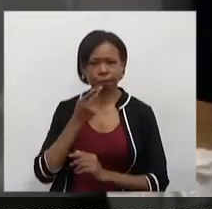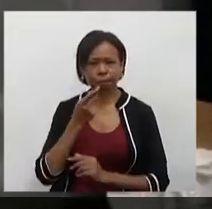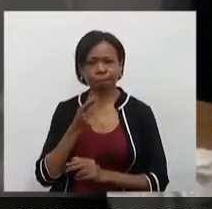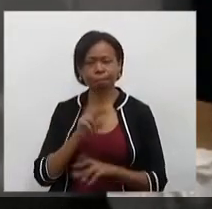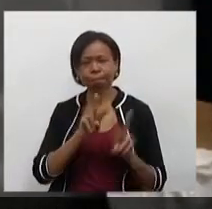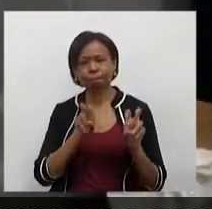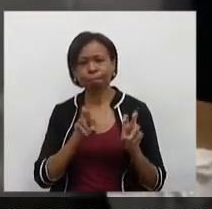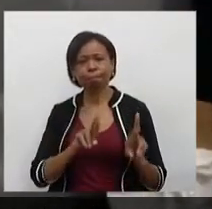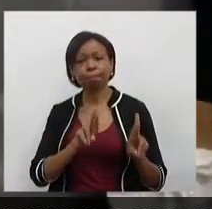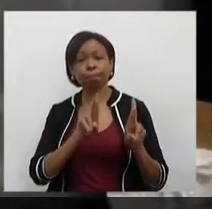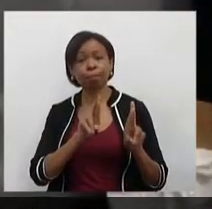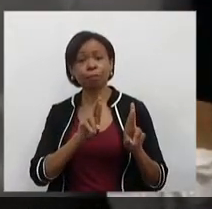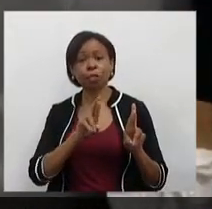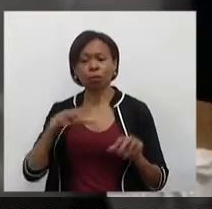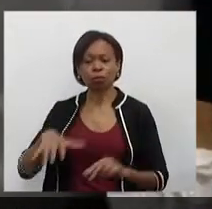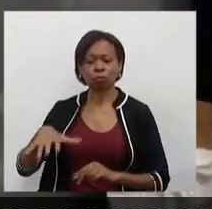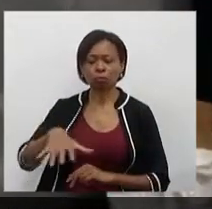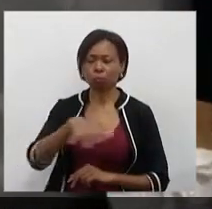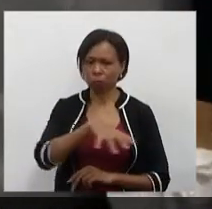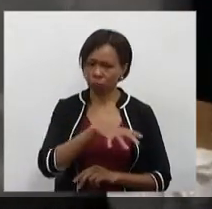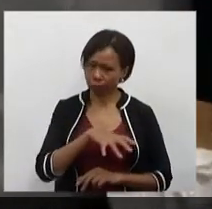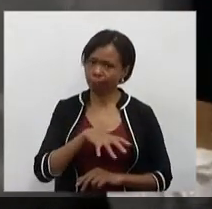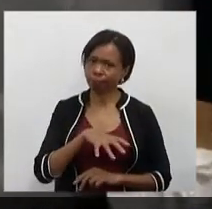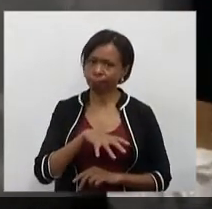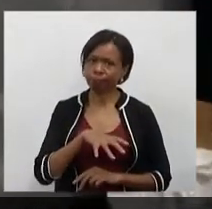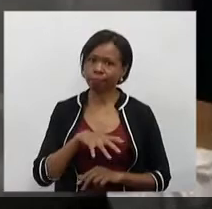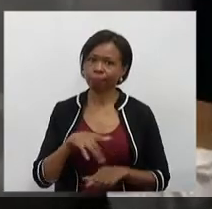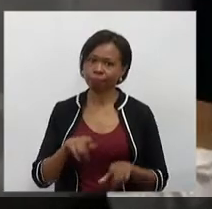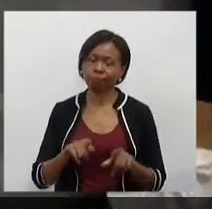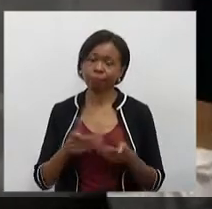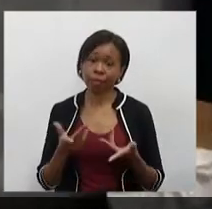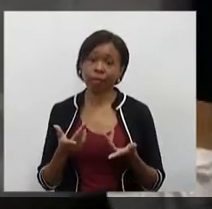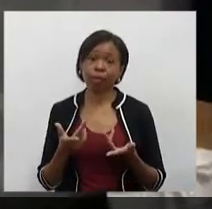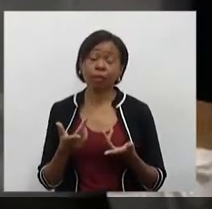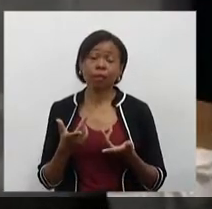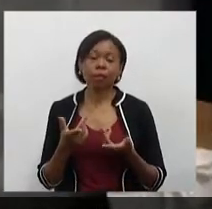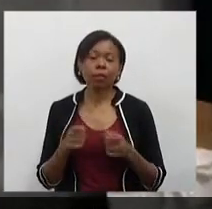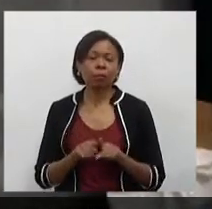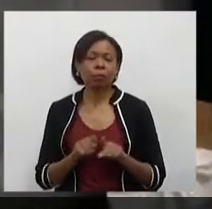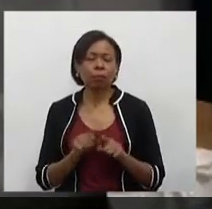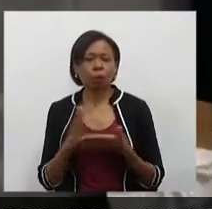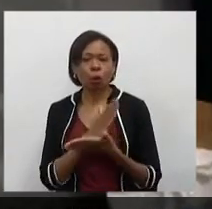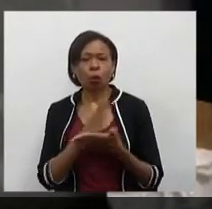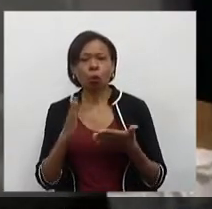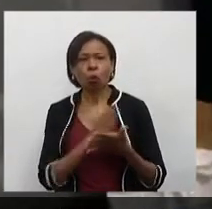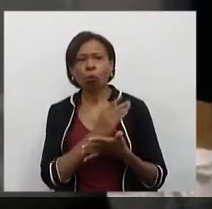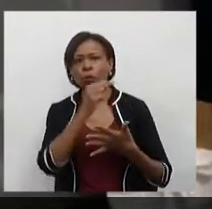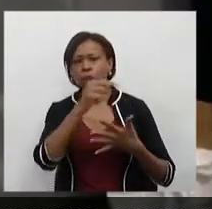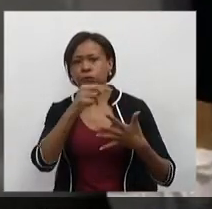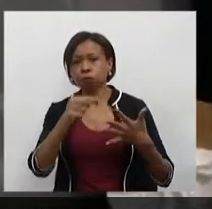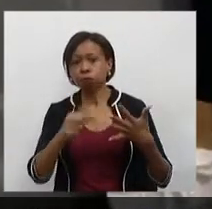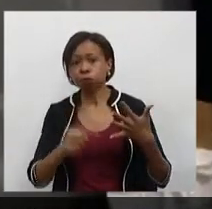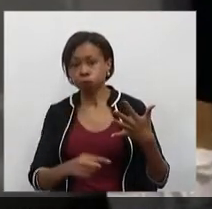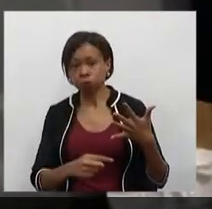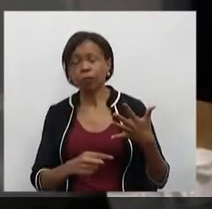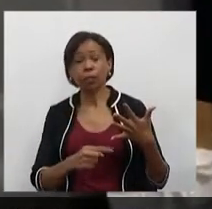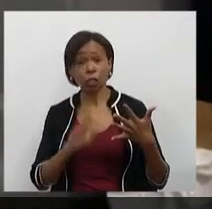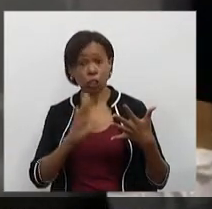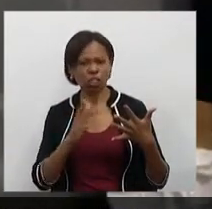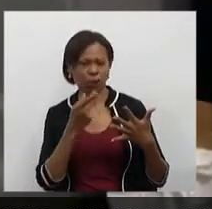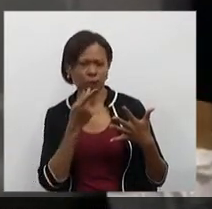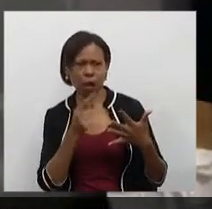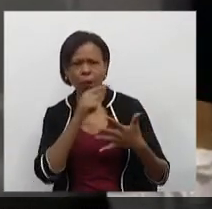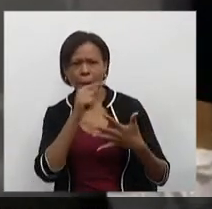responsabilidades de cada ente e é verificar, né, que algumas questões pontuadas foi no momento de operacionalização